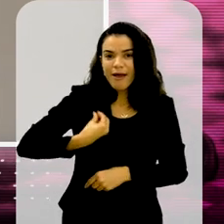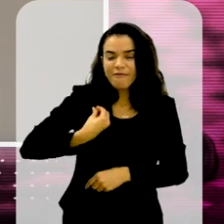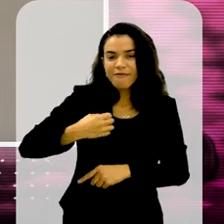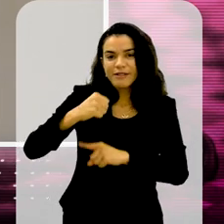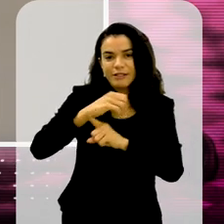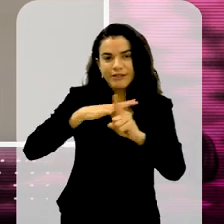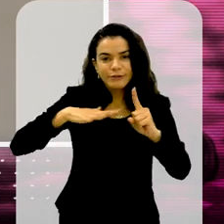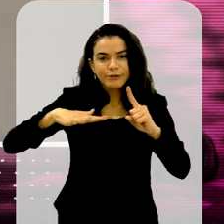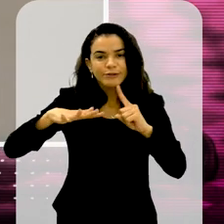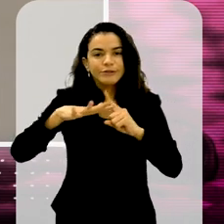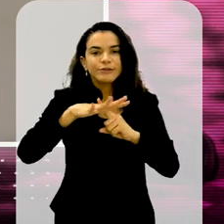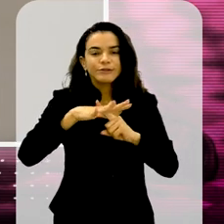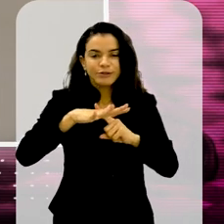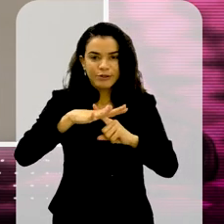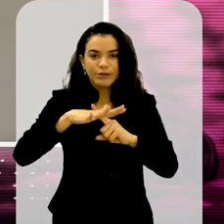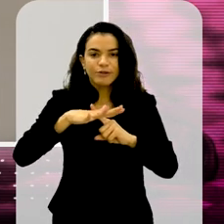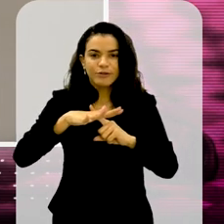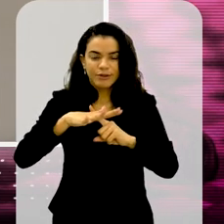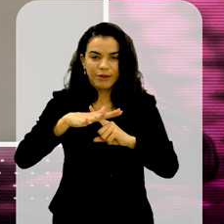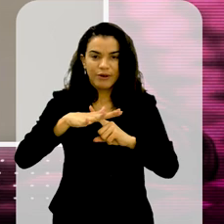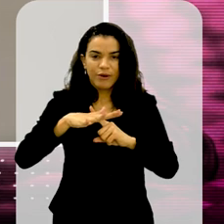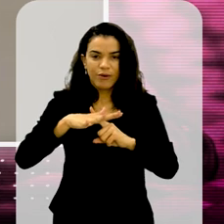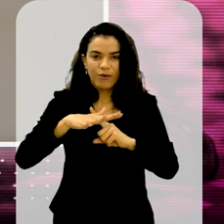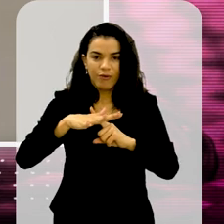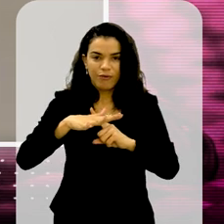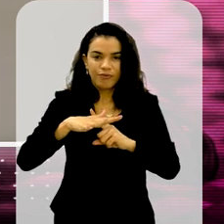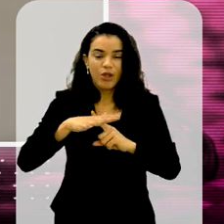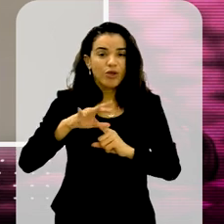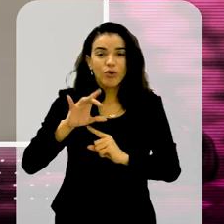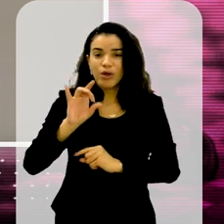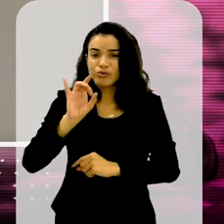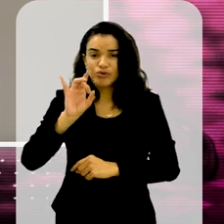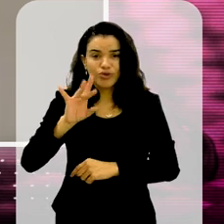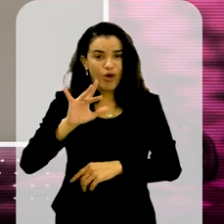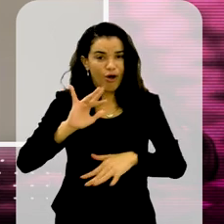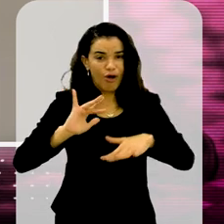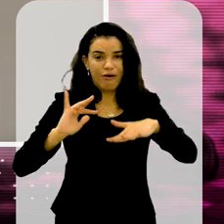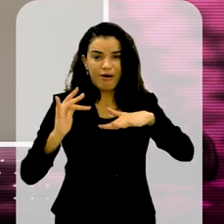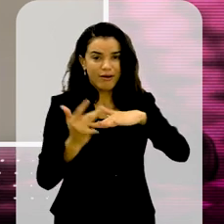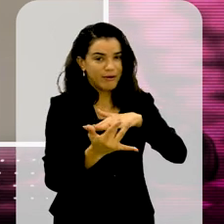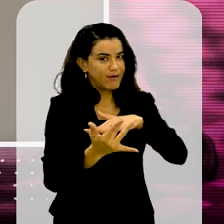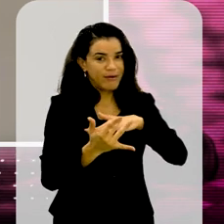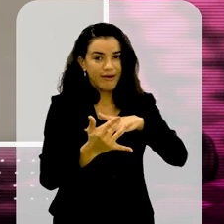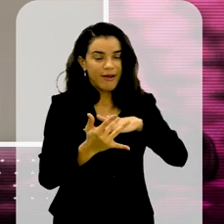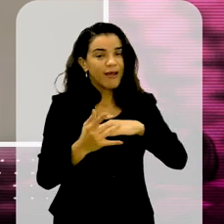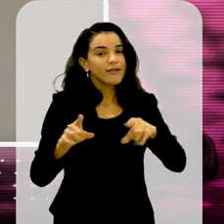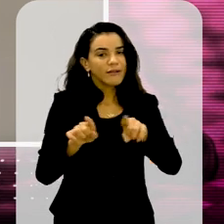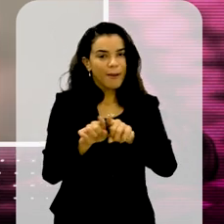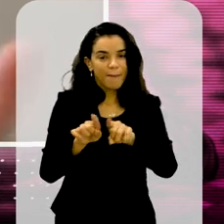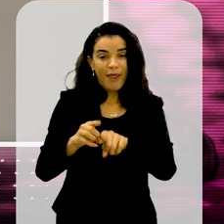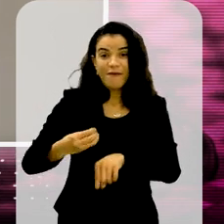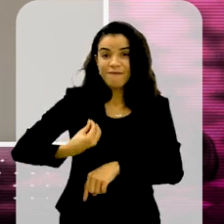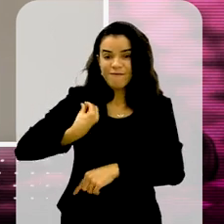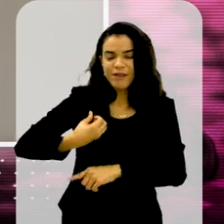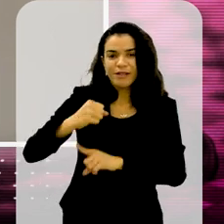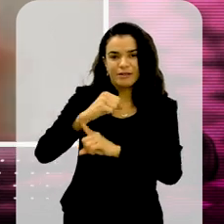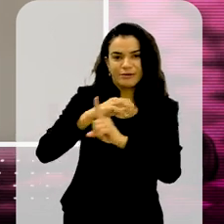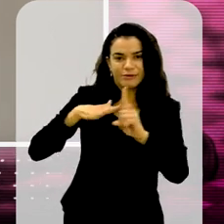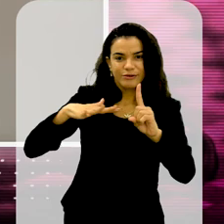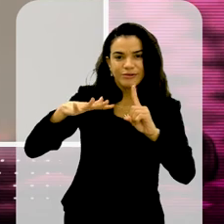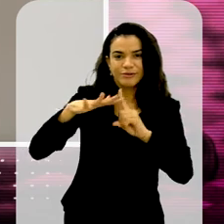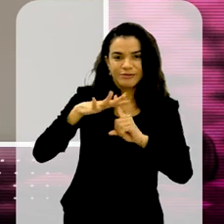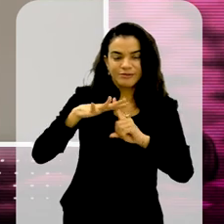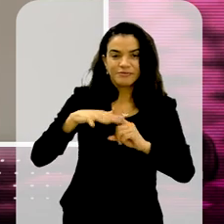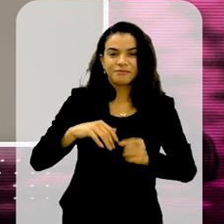dia, né? A situação toda, ela sai da esfera internet e ela vem para o físico, não tem mais divisão, né,